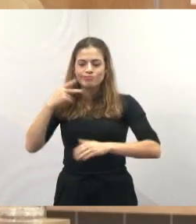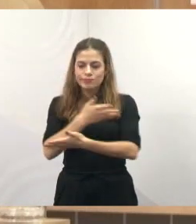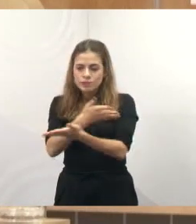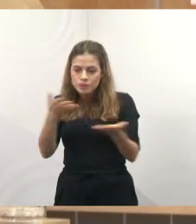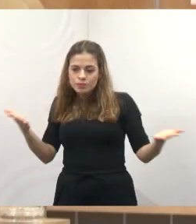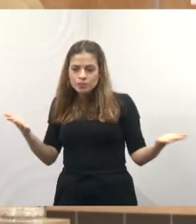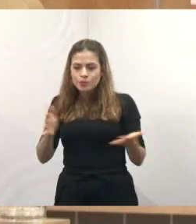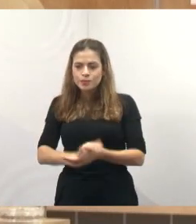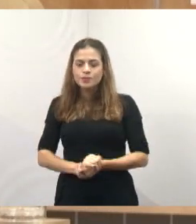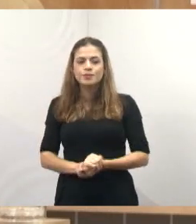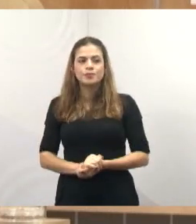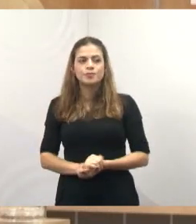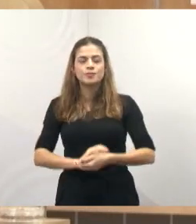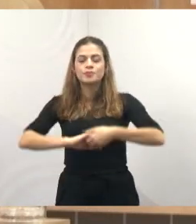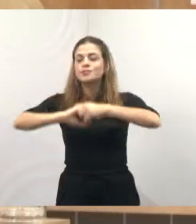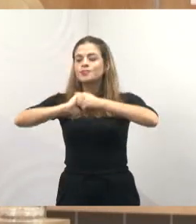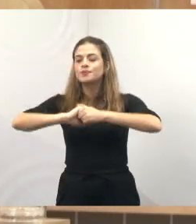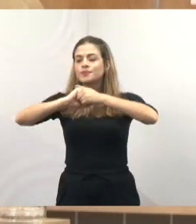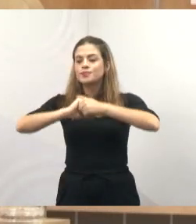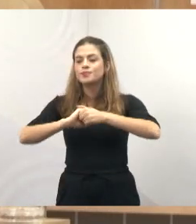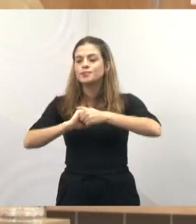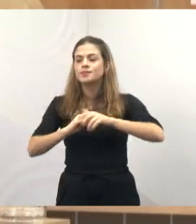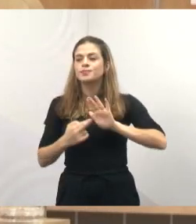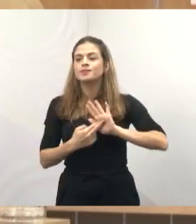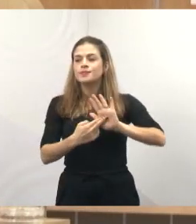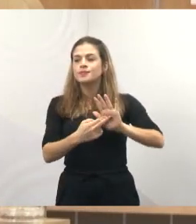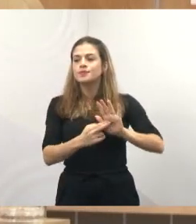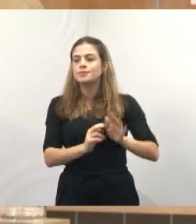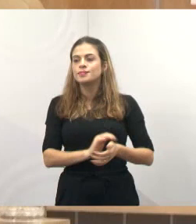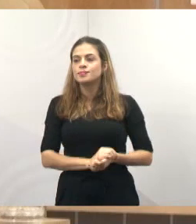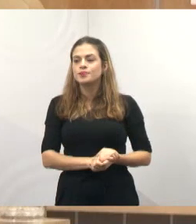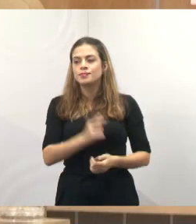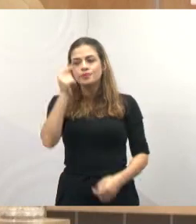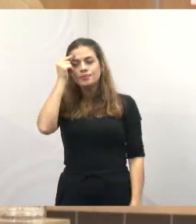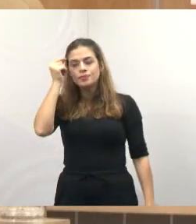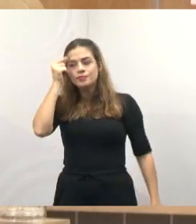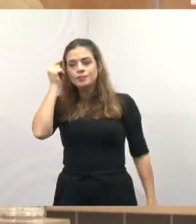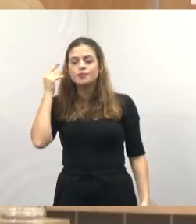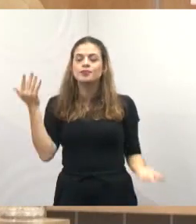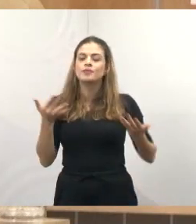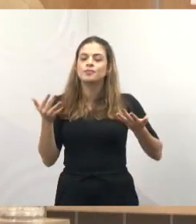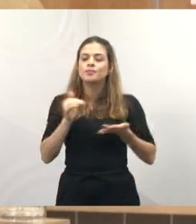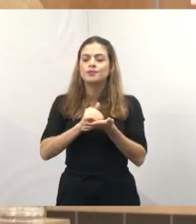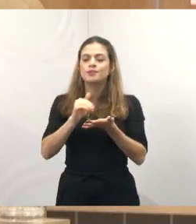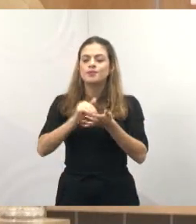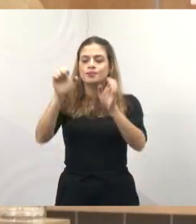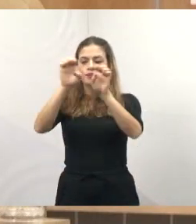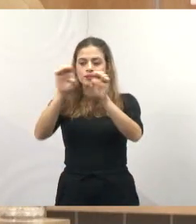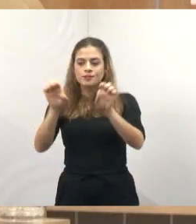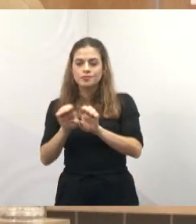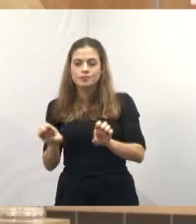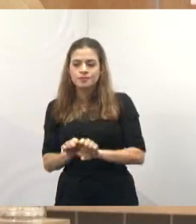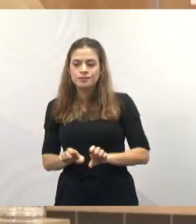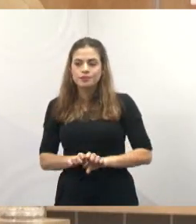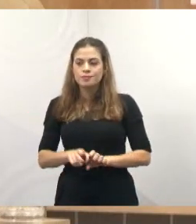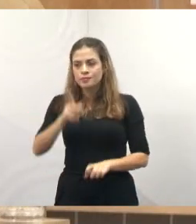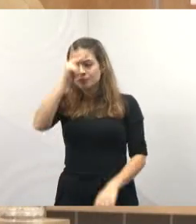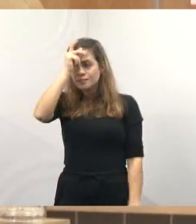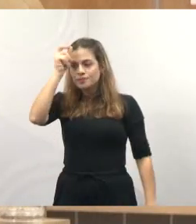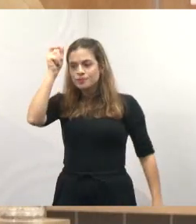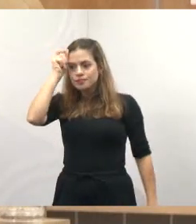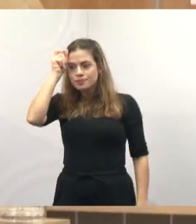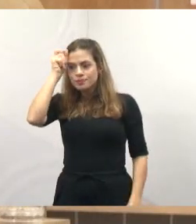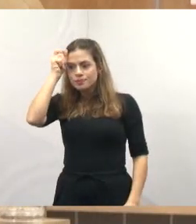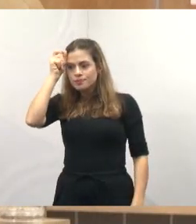pares, cumprimentar em nome do Edgar, que hoje é secretário de Infraestrutura. O prefeito se